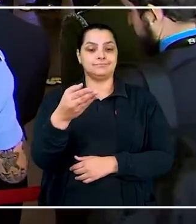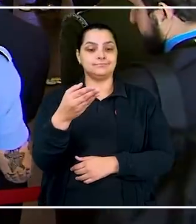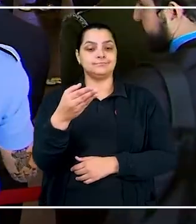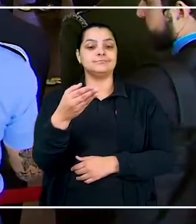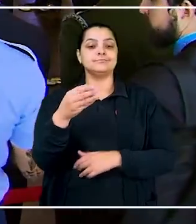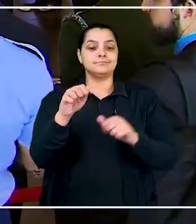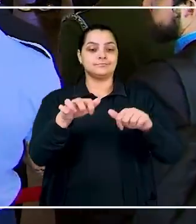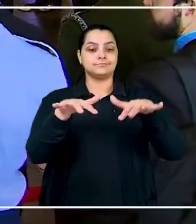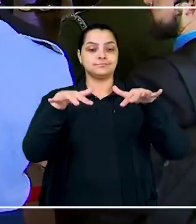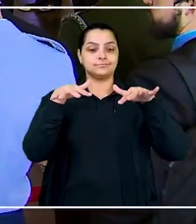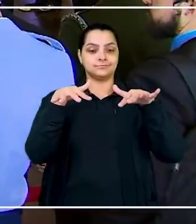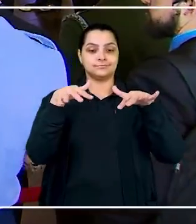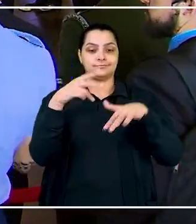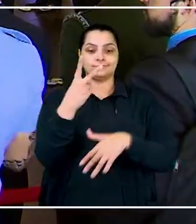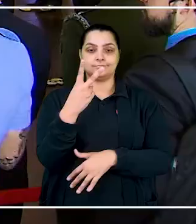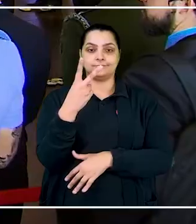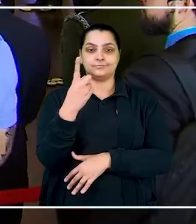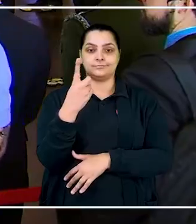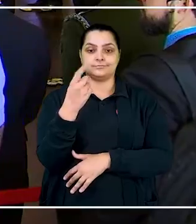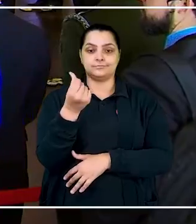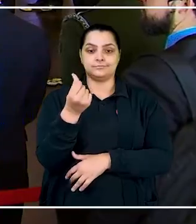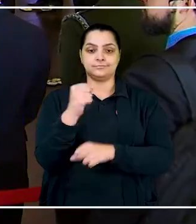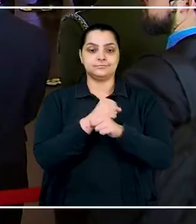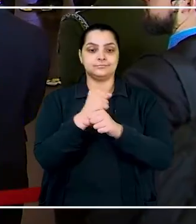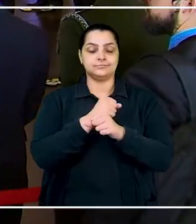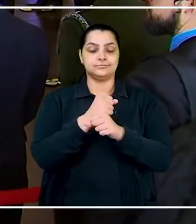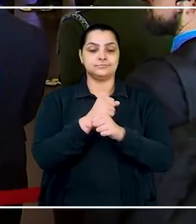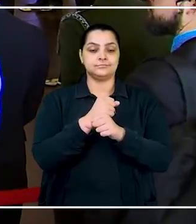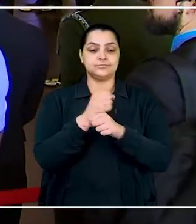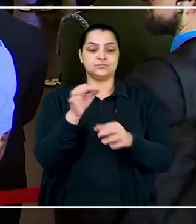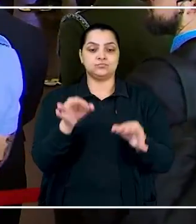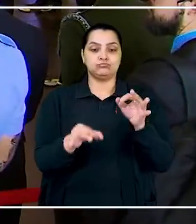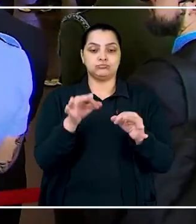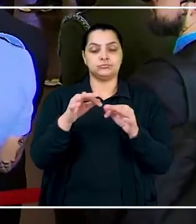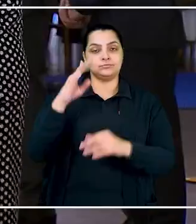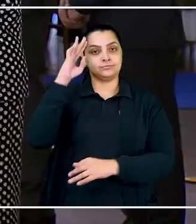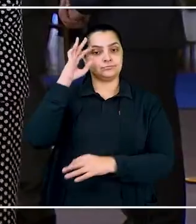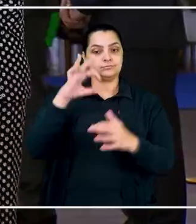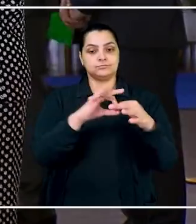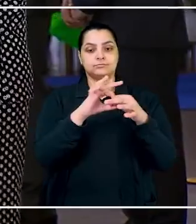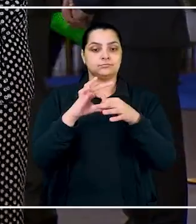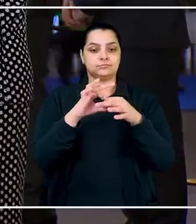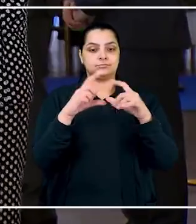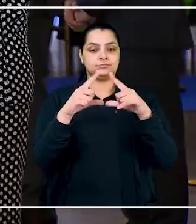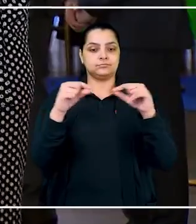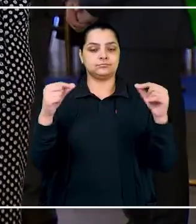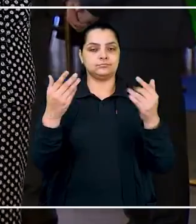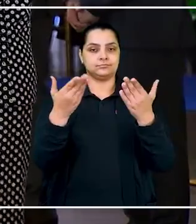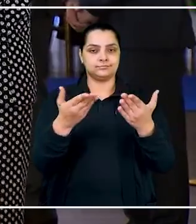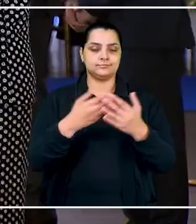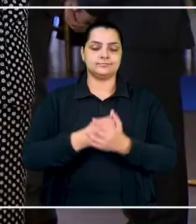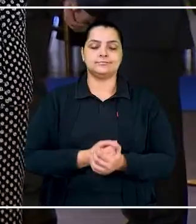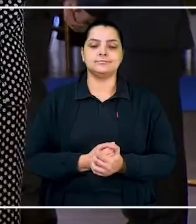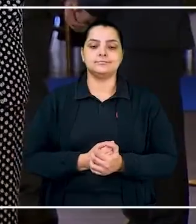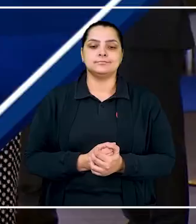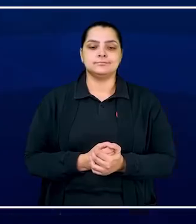em solenidade que comemorou os 216 anos da Justiça Militar da União, realizada em